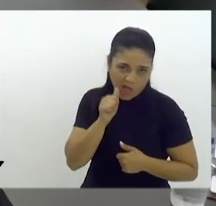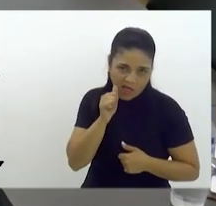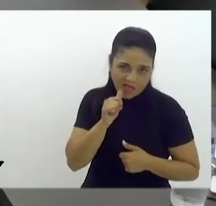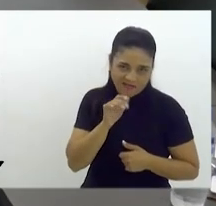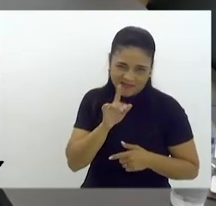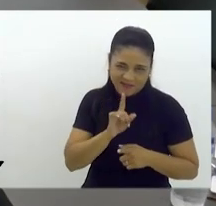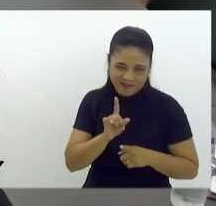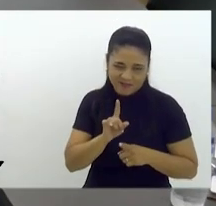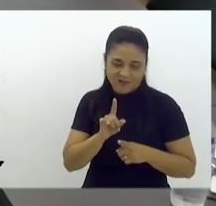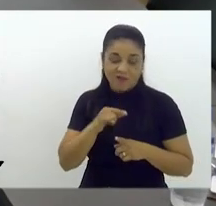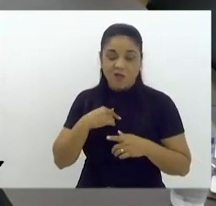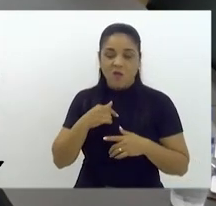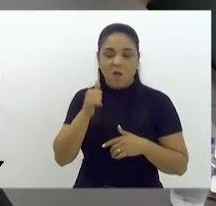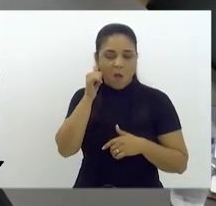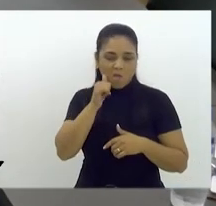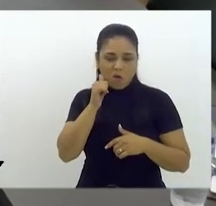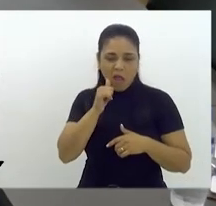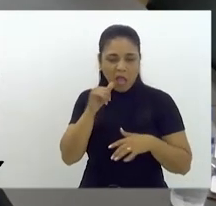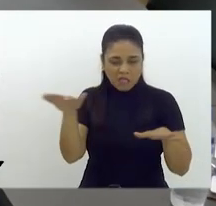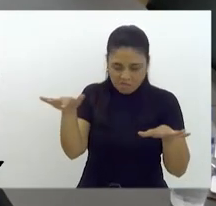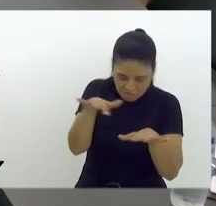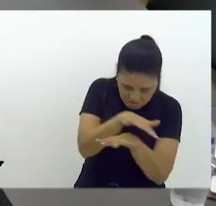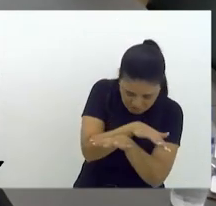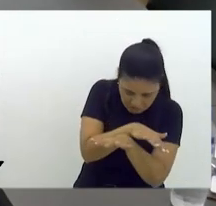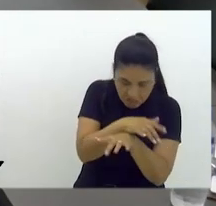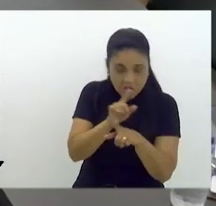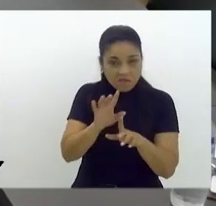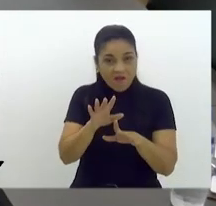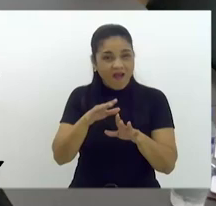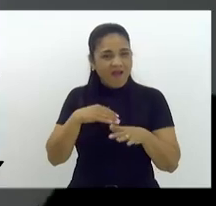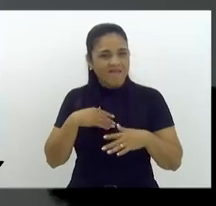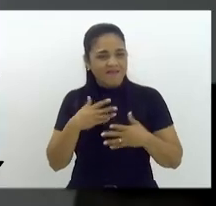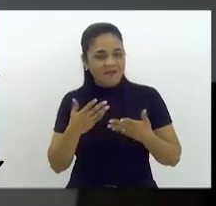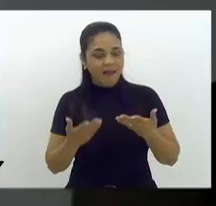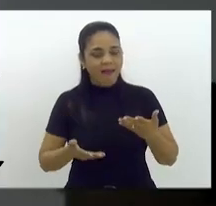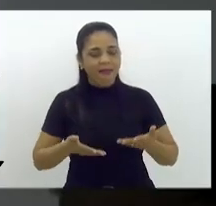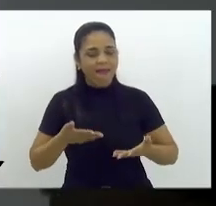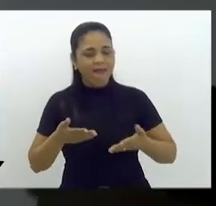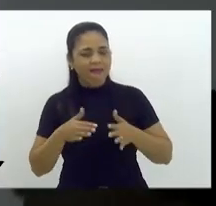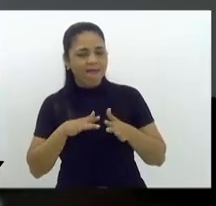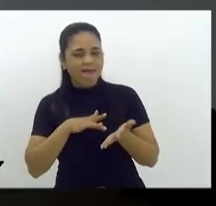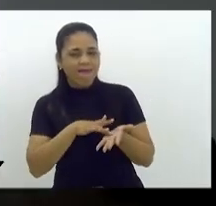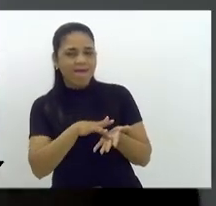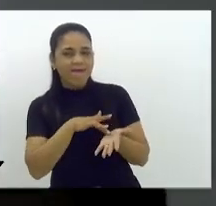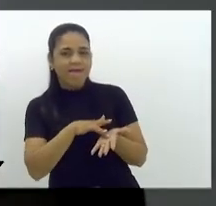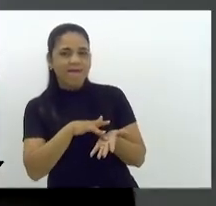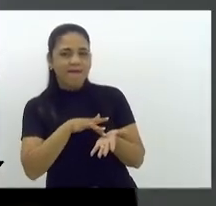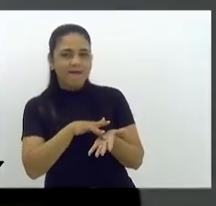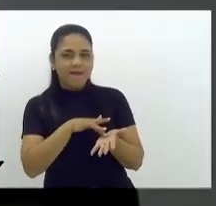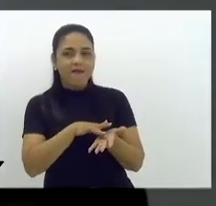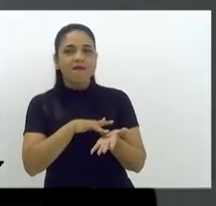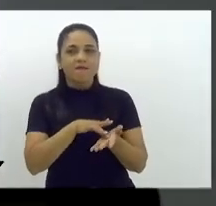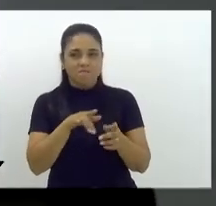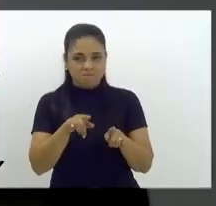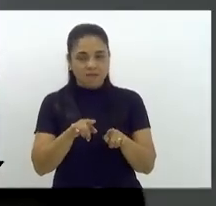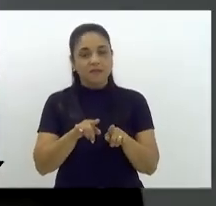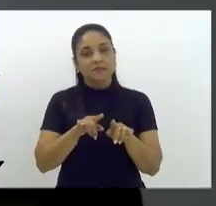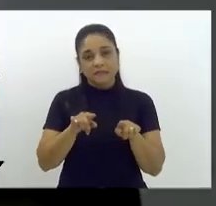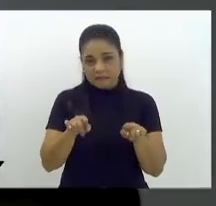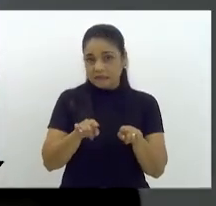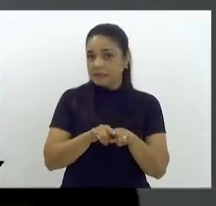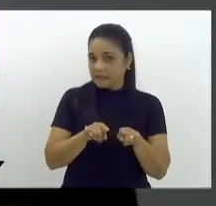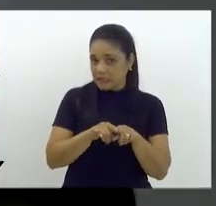tem submissa Mesmo muitas vezes é feito de uma forma mais Sutil Mas não deixa de ser misoginia né